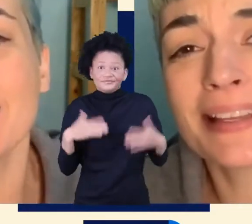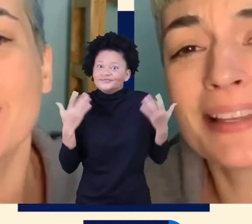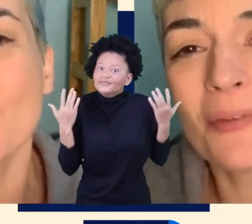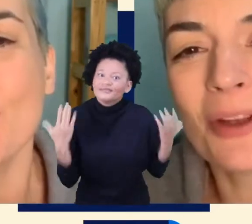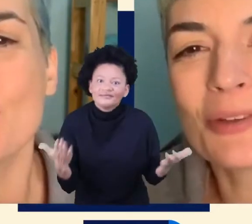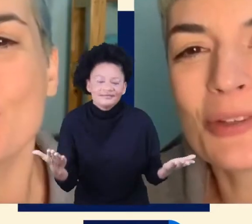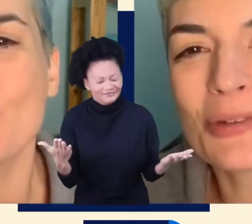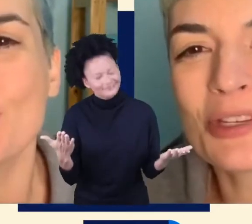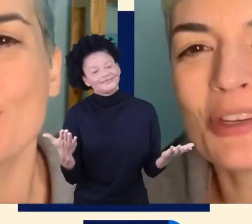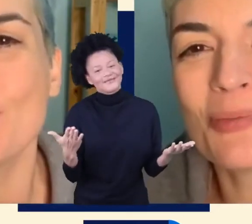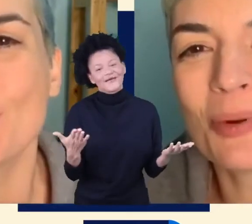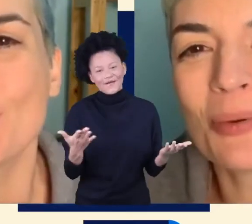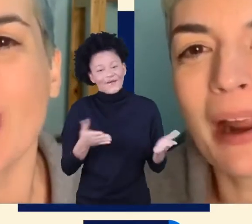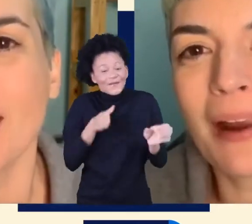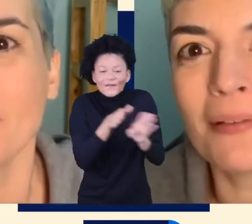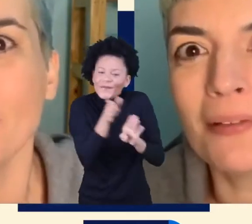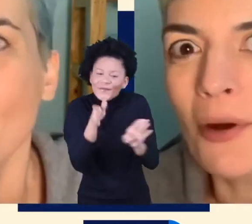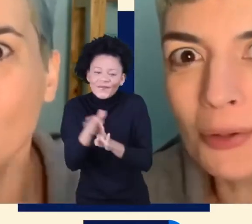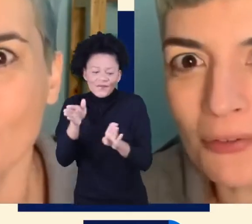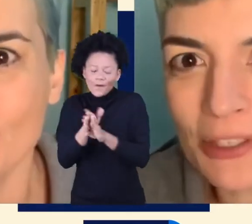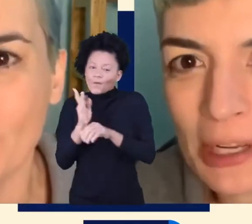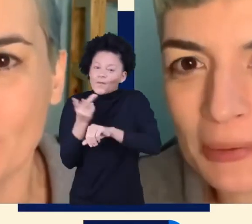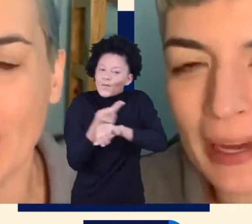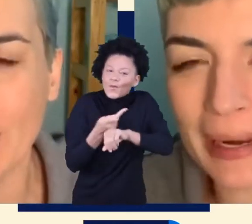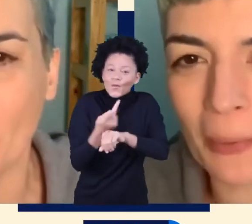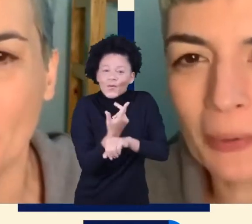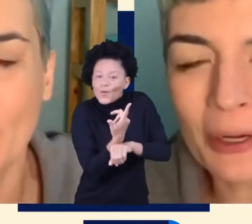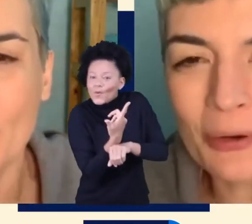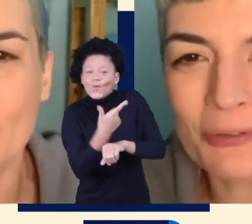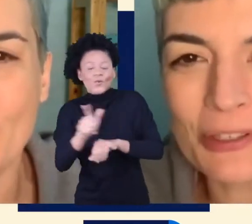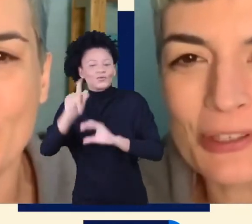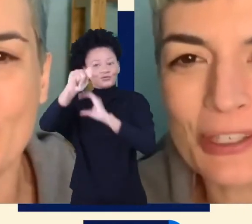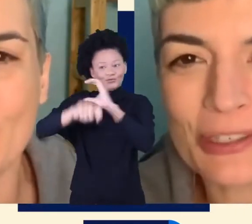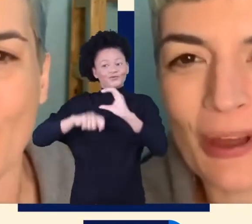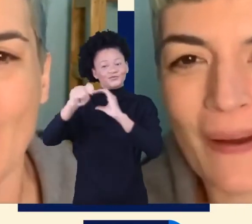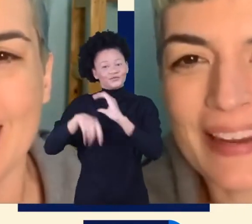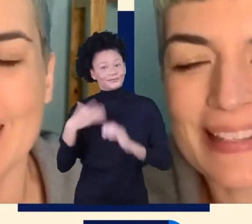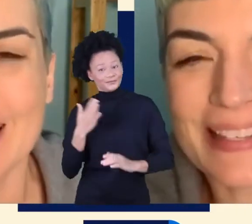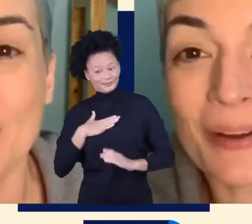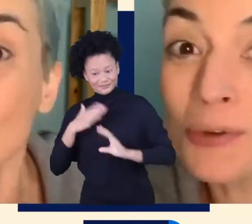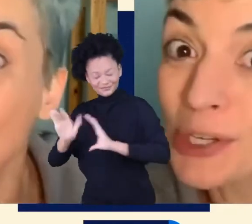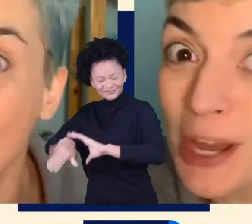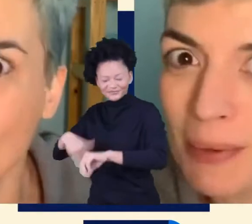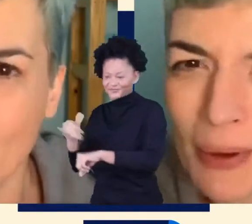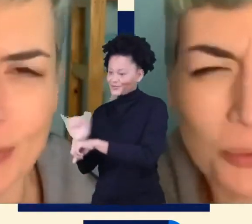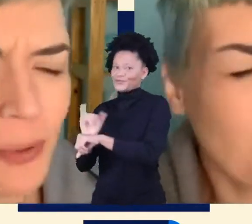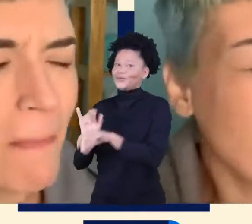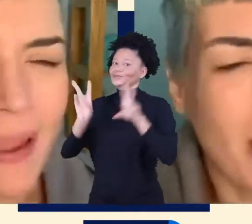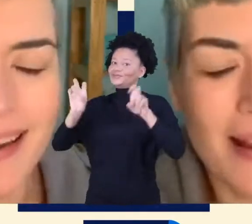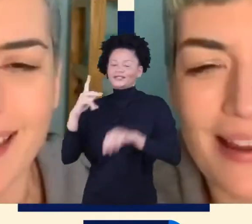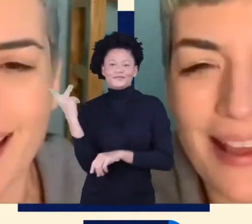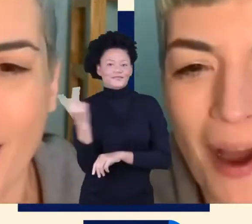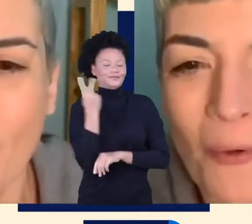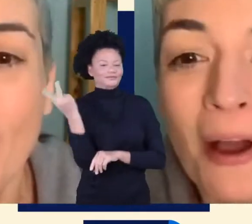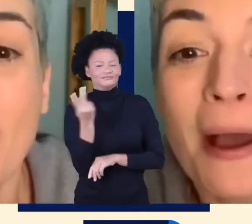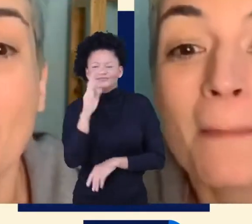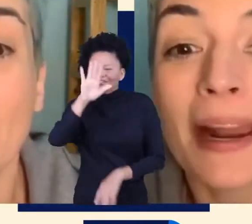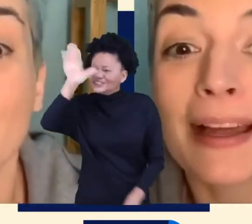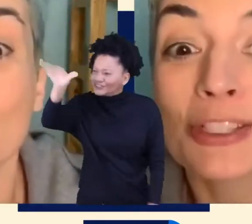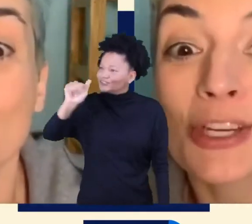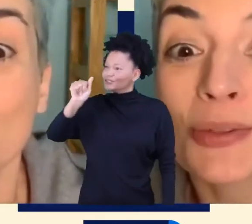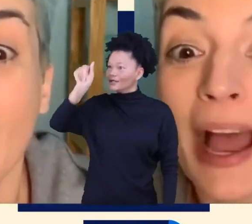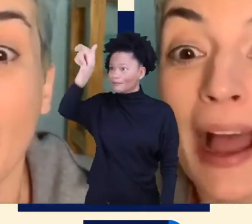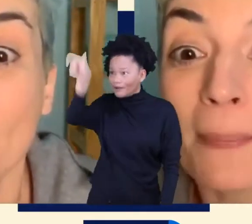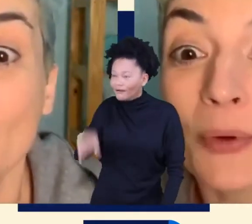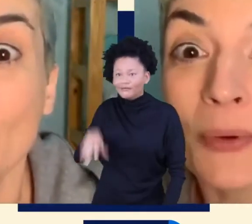crescidas. Então eu te sugiro procurar um outro vídeo aqui no canal, um vídeo de histórias. Então chame um adulto bem legal